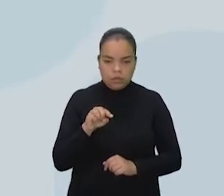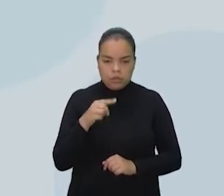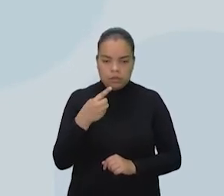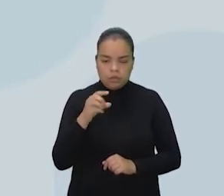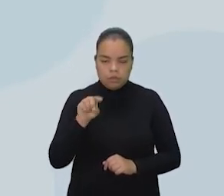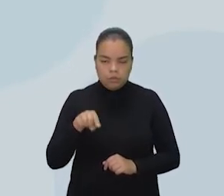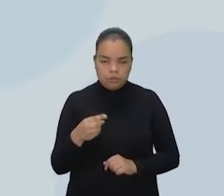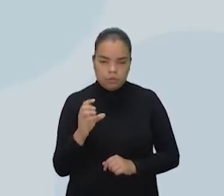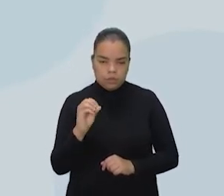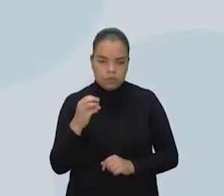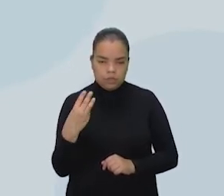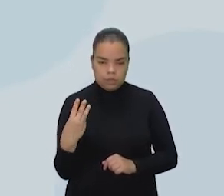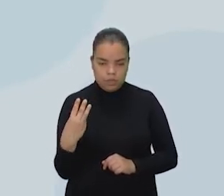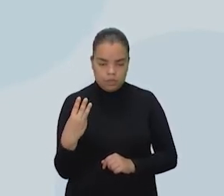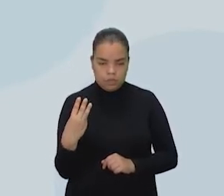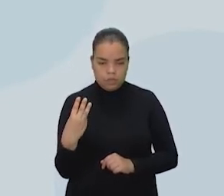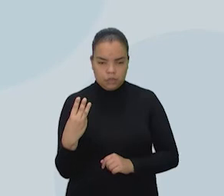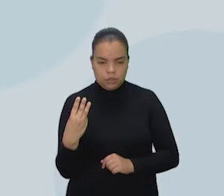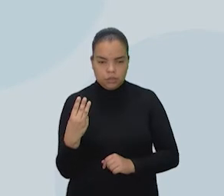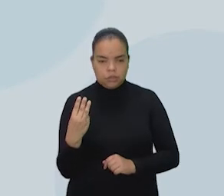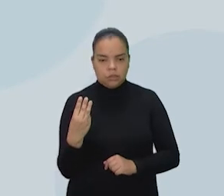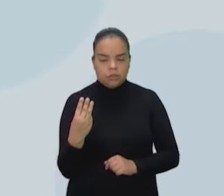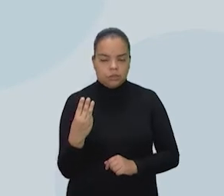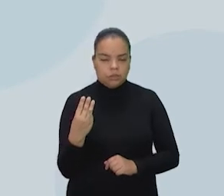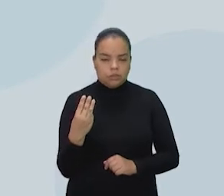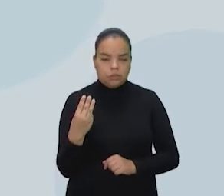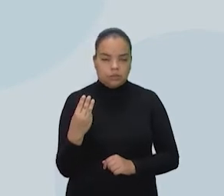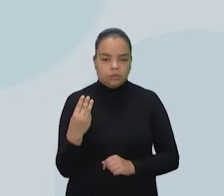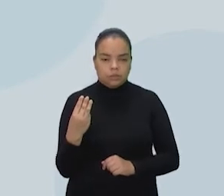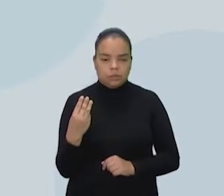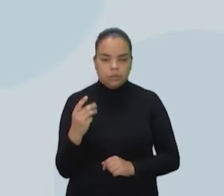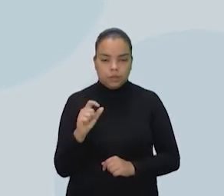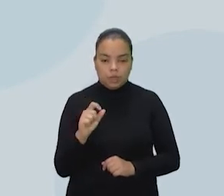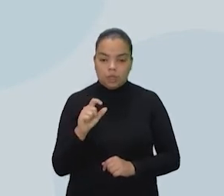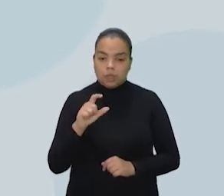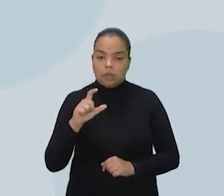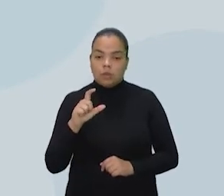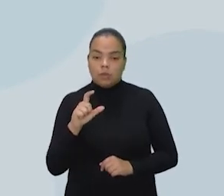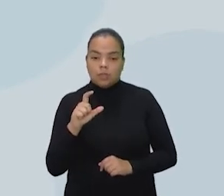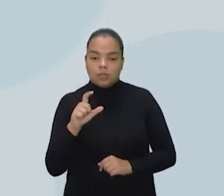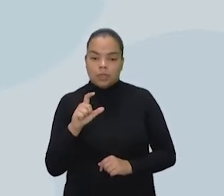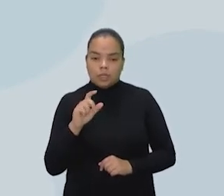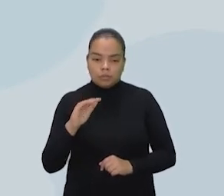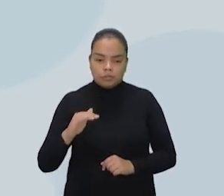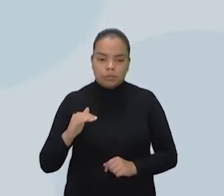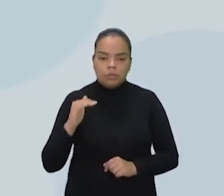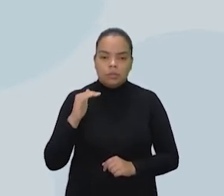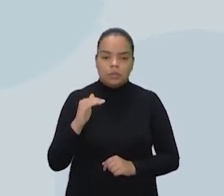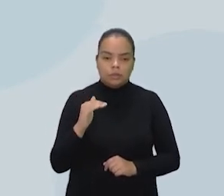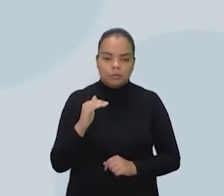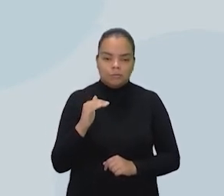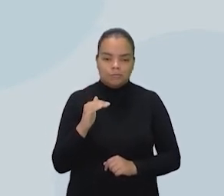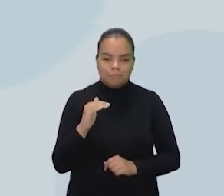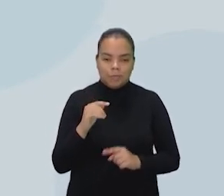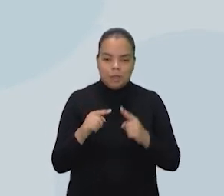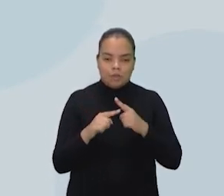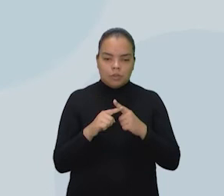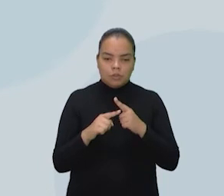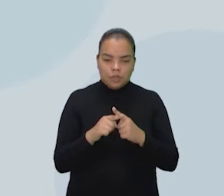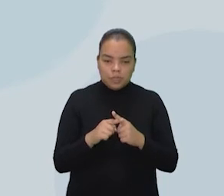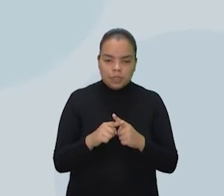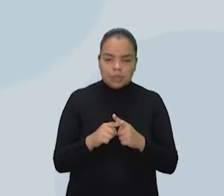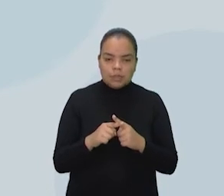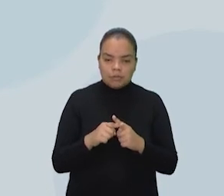1,03, que é o seu juro que você acrescentou no mês anterior, e aumentar os juros sobre isso novamente. Então, multiplica mais uma